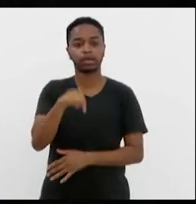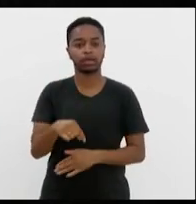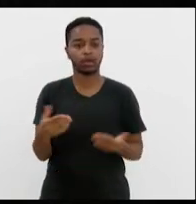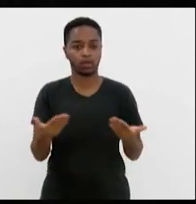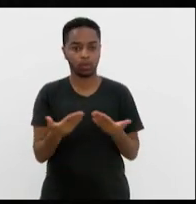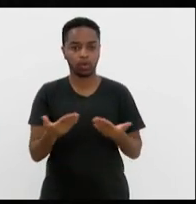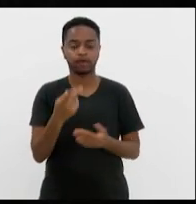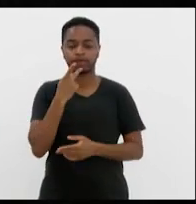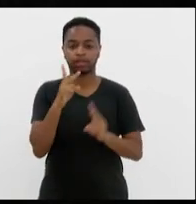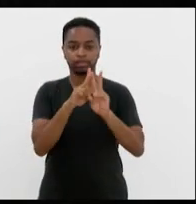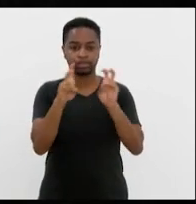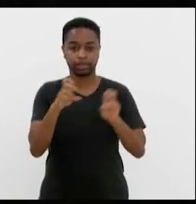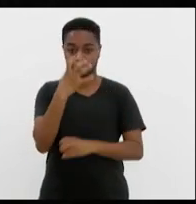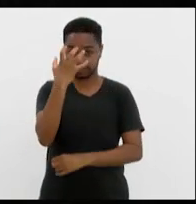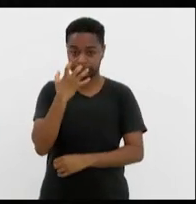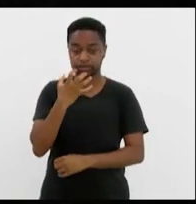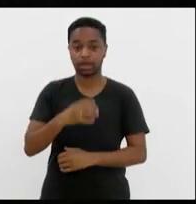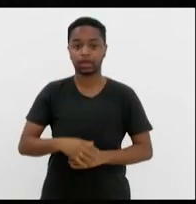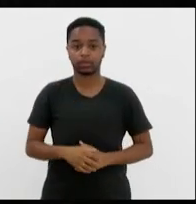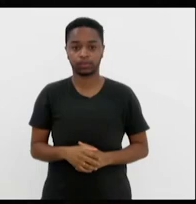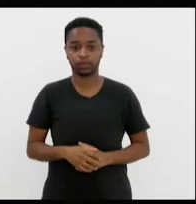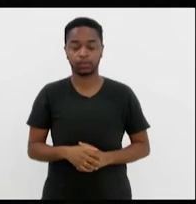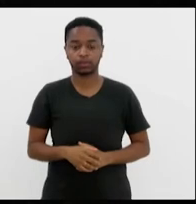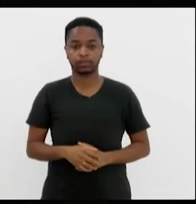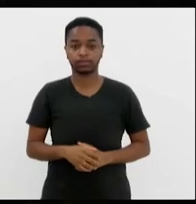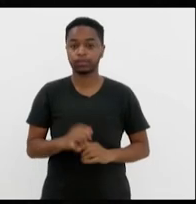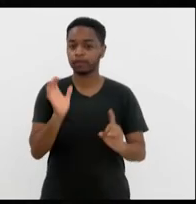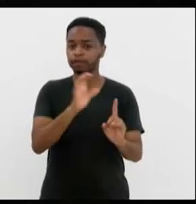assunto muito sério, que impacta a